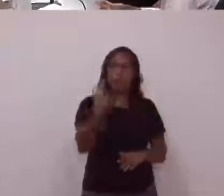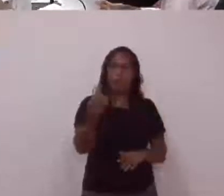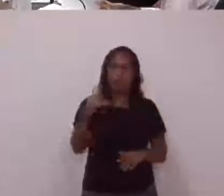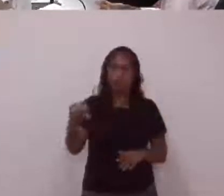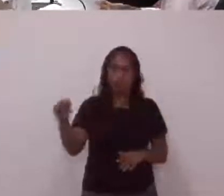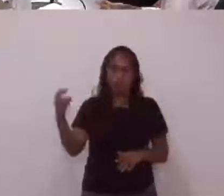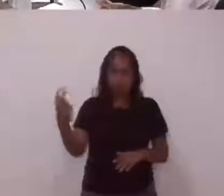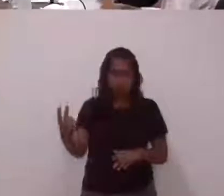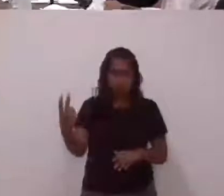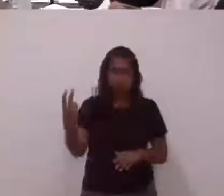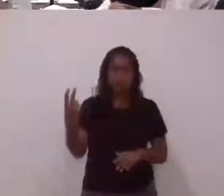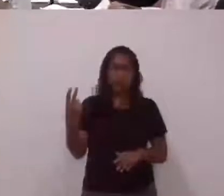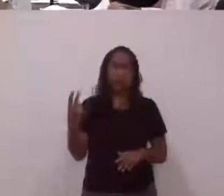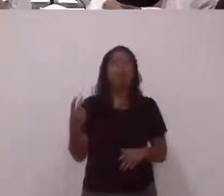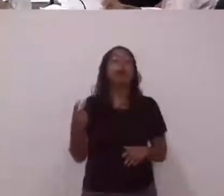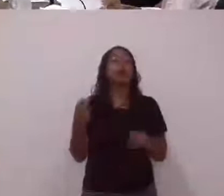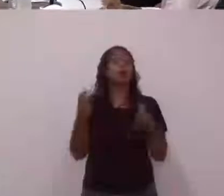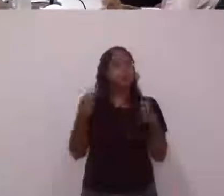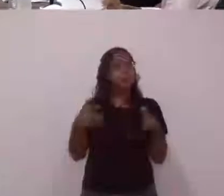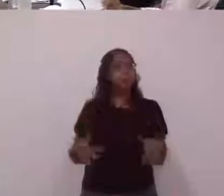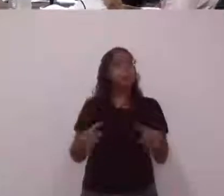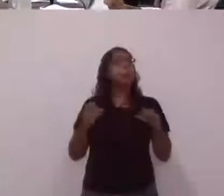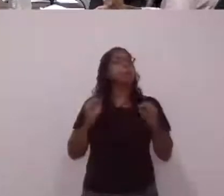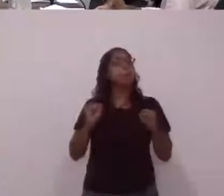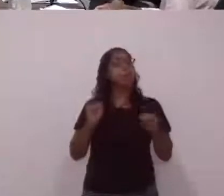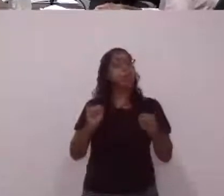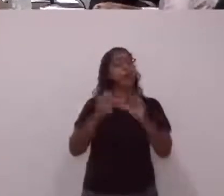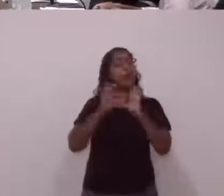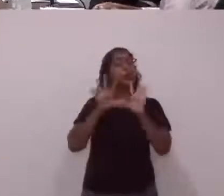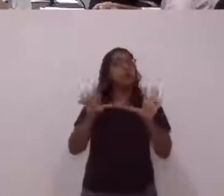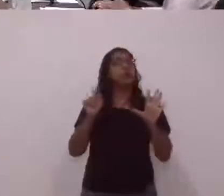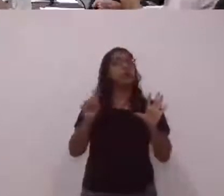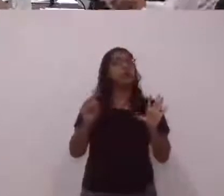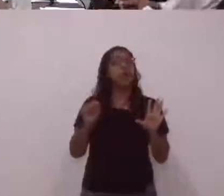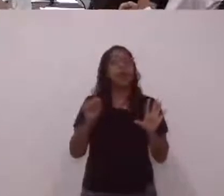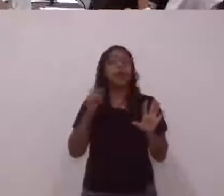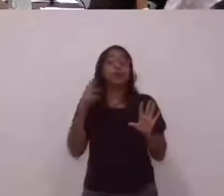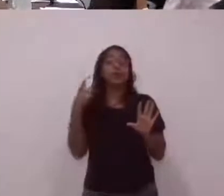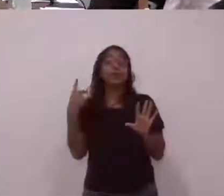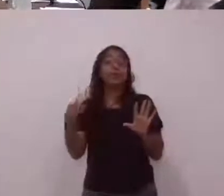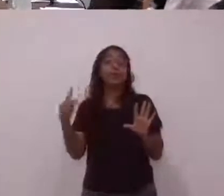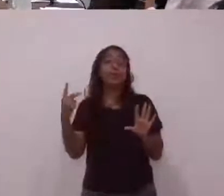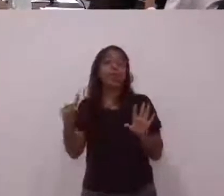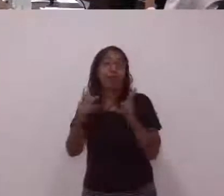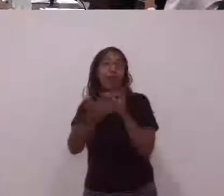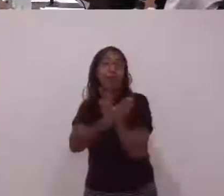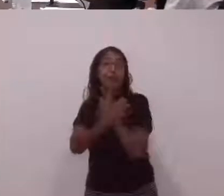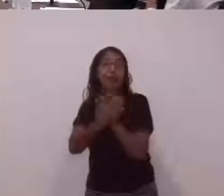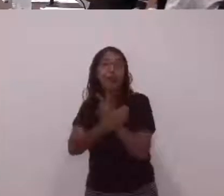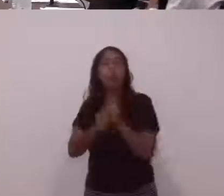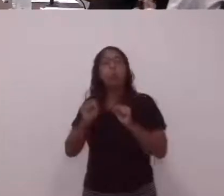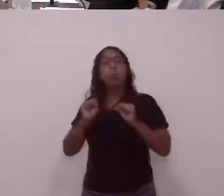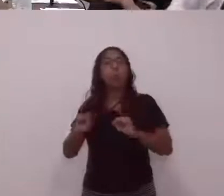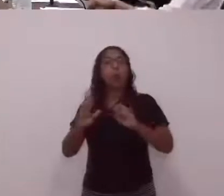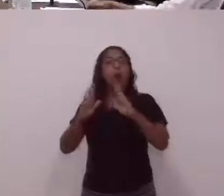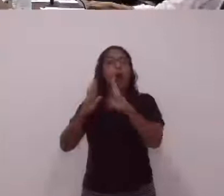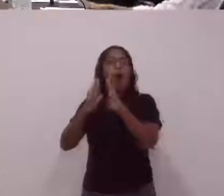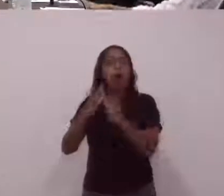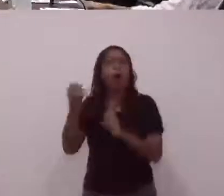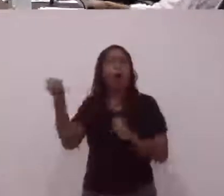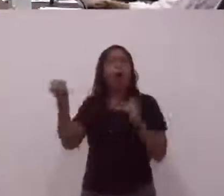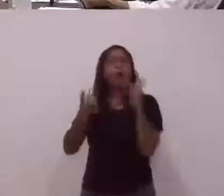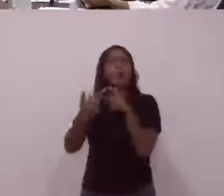autoriza a indisponibilidade de bens para garantir o integral ressortimento do erário,